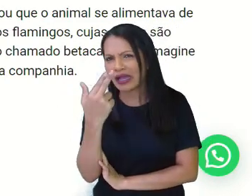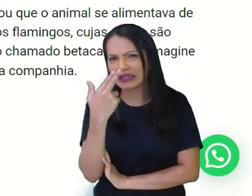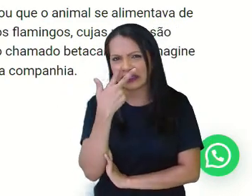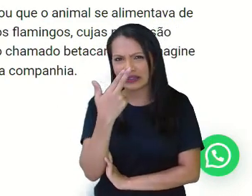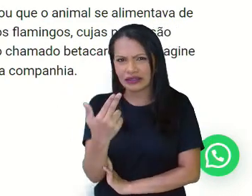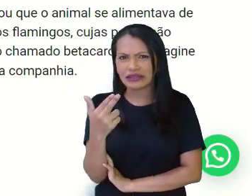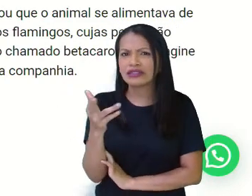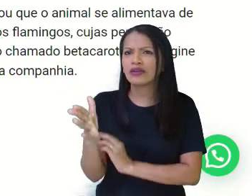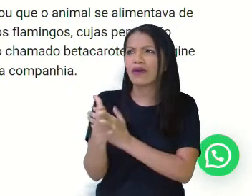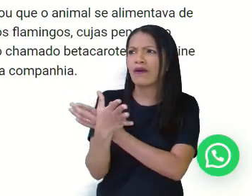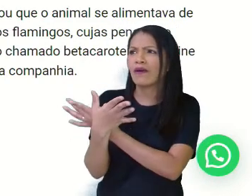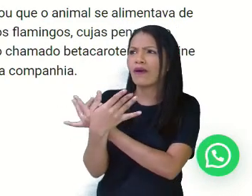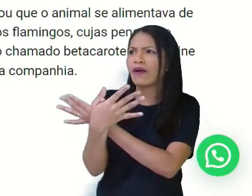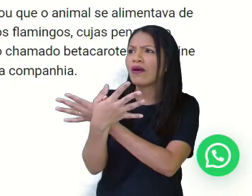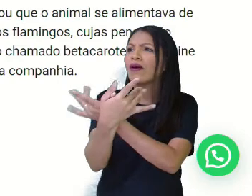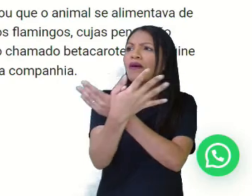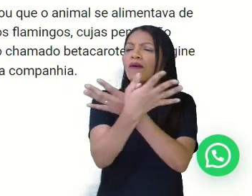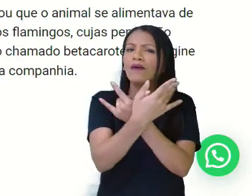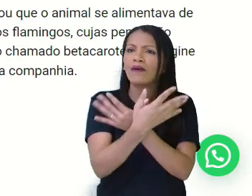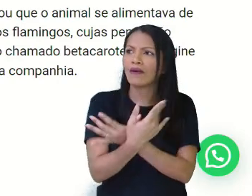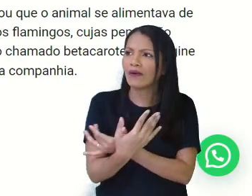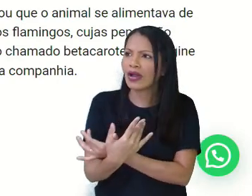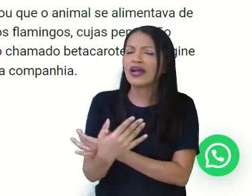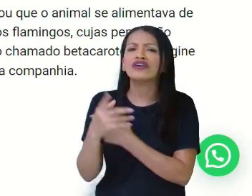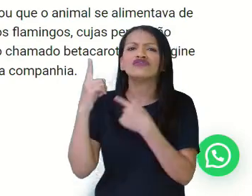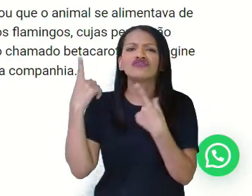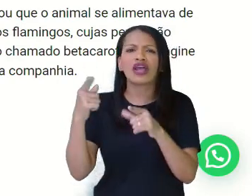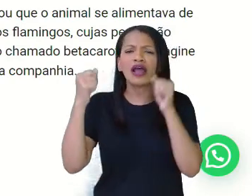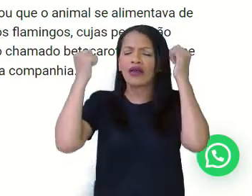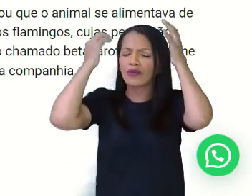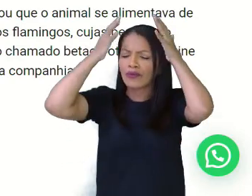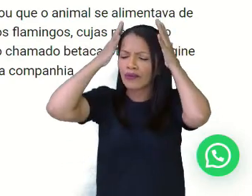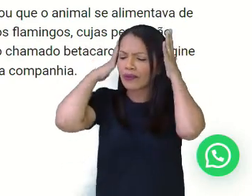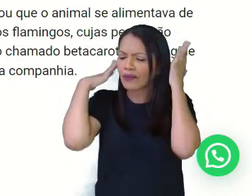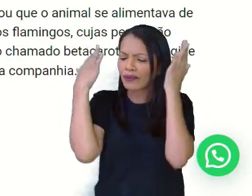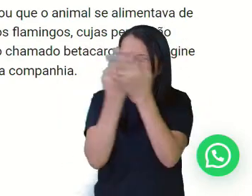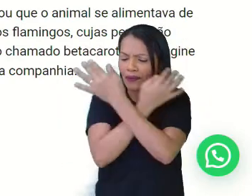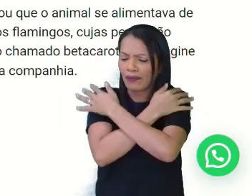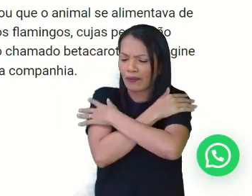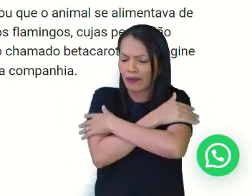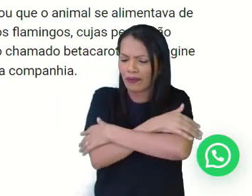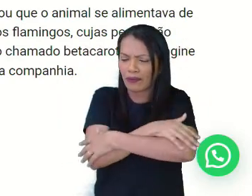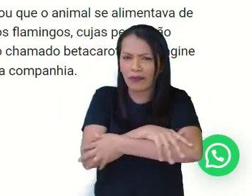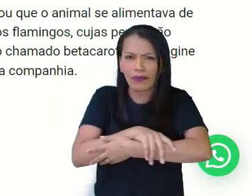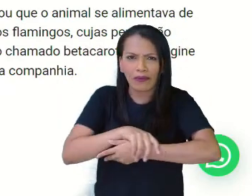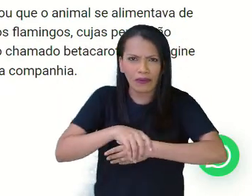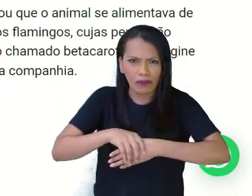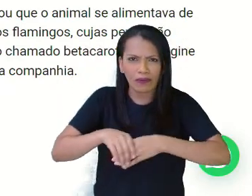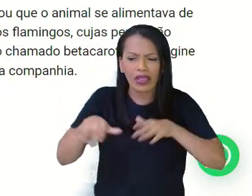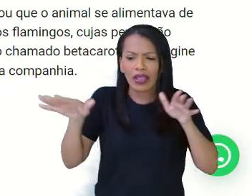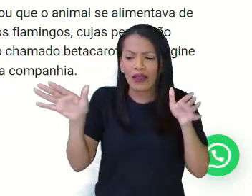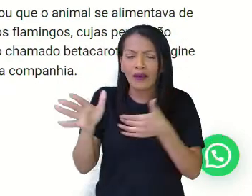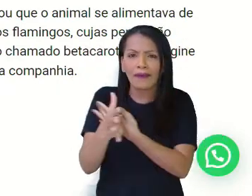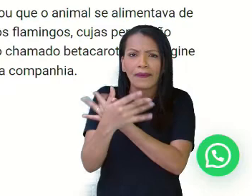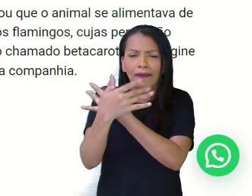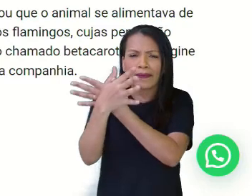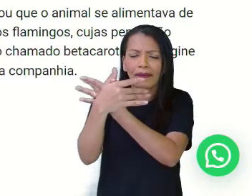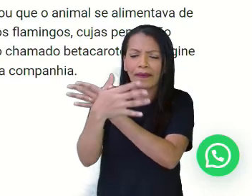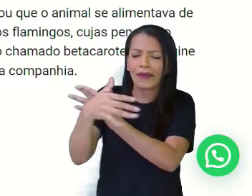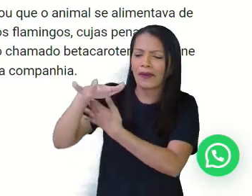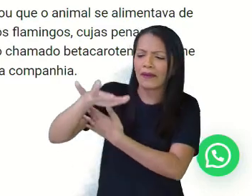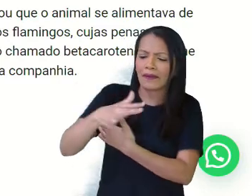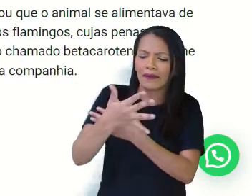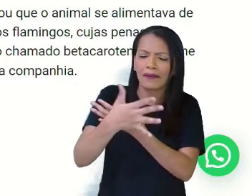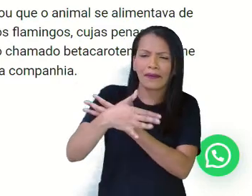né, com a ave, já com a penugem aí no seu corpo, né, penas, mas a parte dele inferior, né,